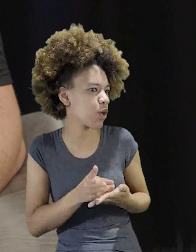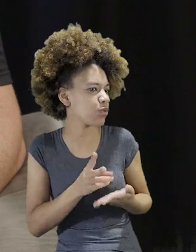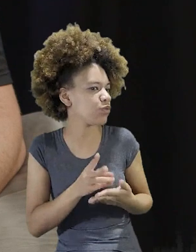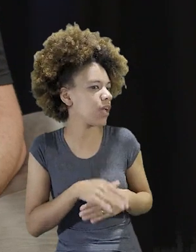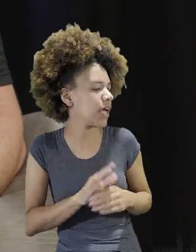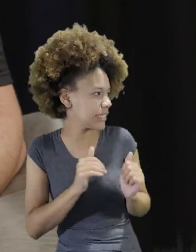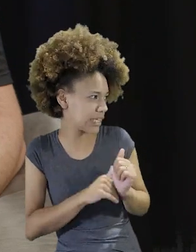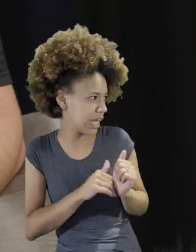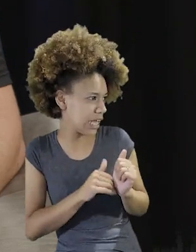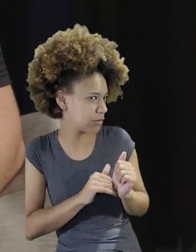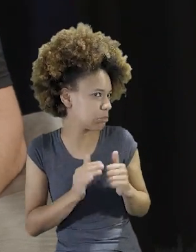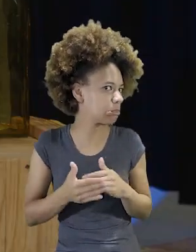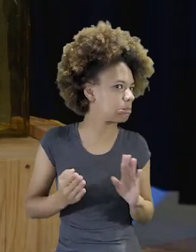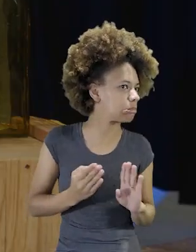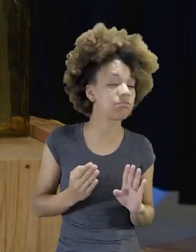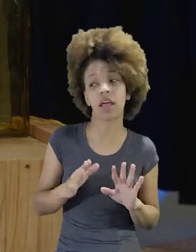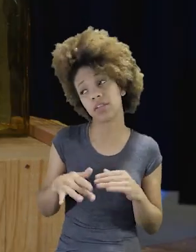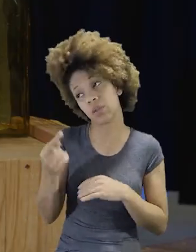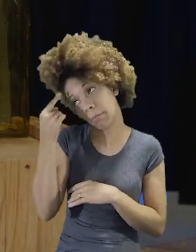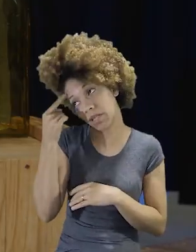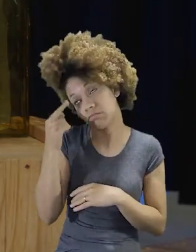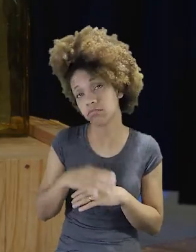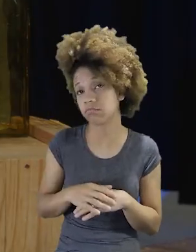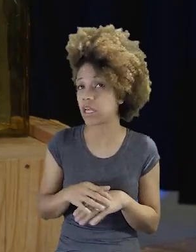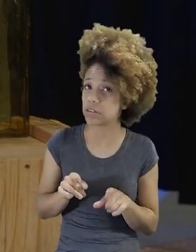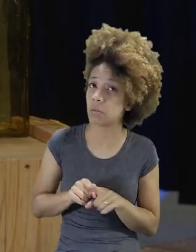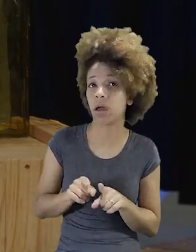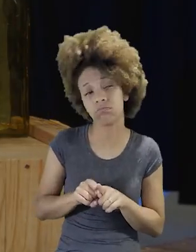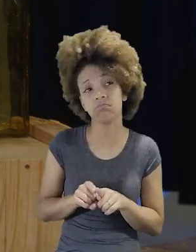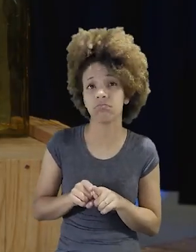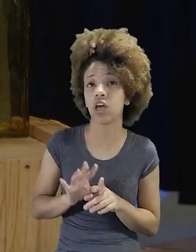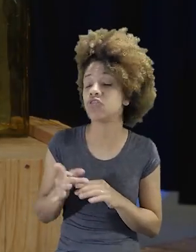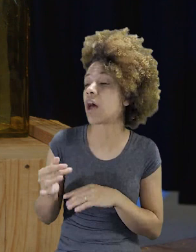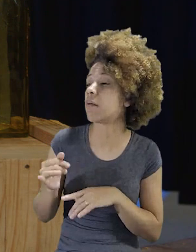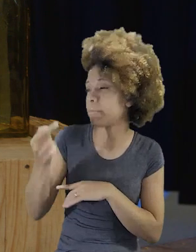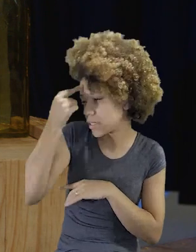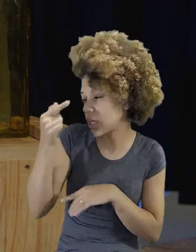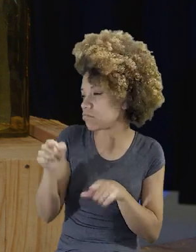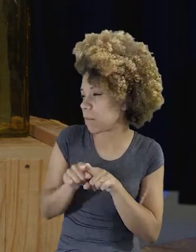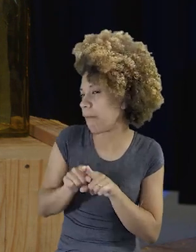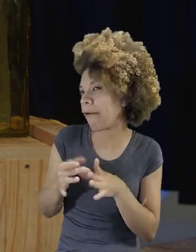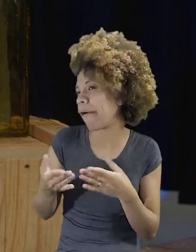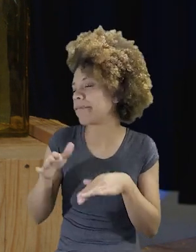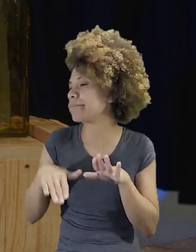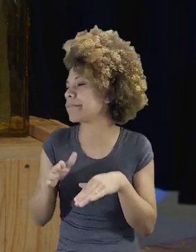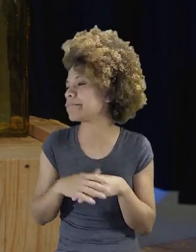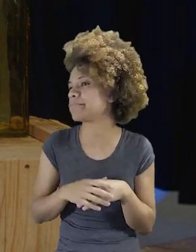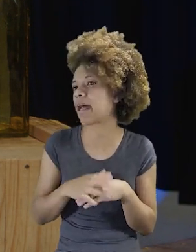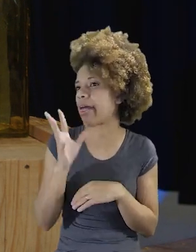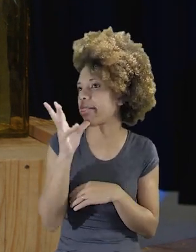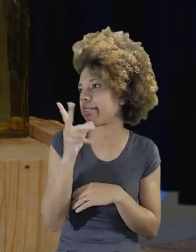mas ele não quer lançar para continuar essa mente eu eu às vezes eu penso nisso eu acho que eu penso Eu já pensei na possibilidade tipo